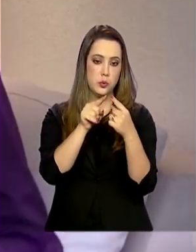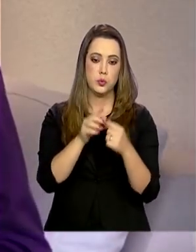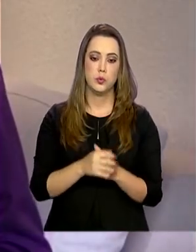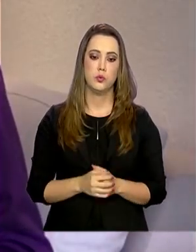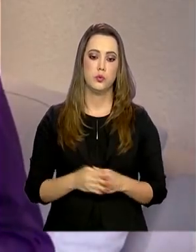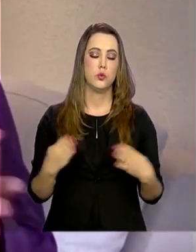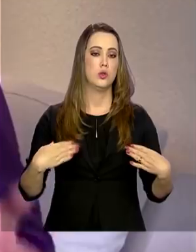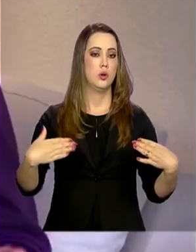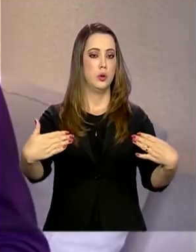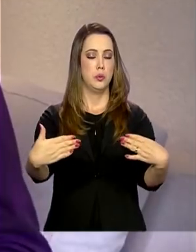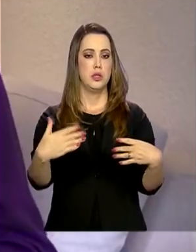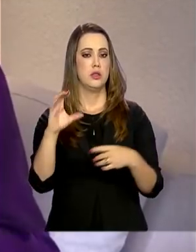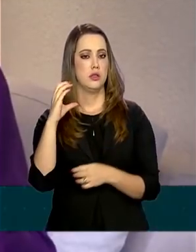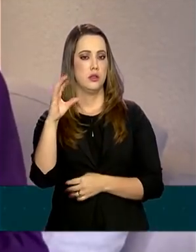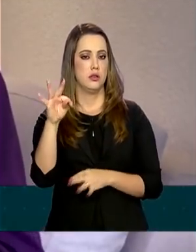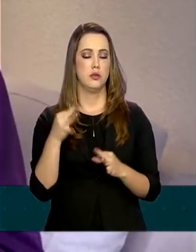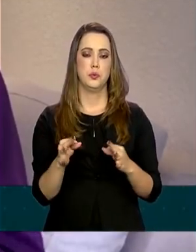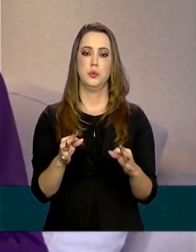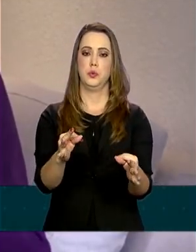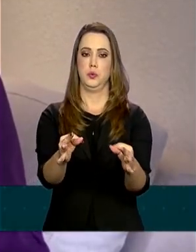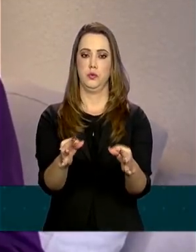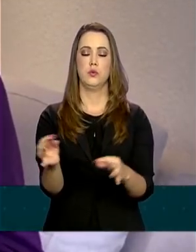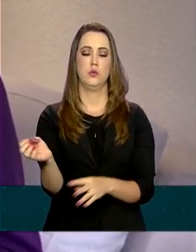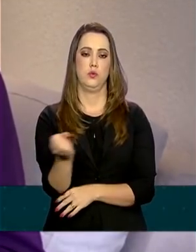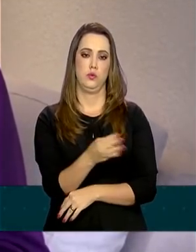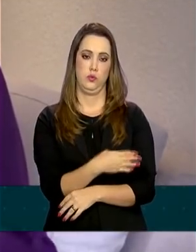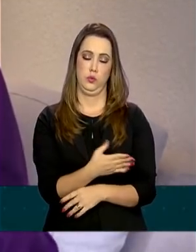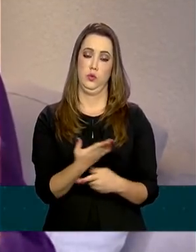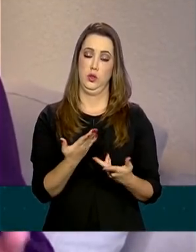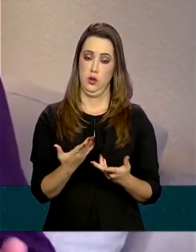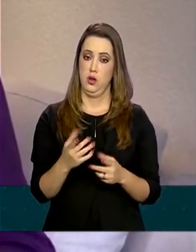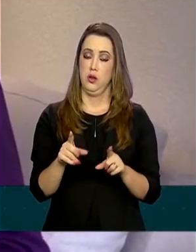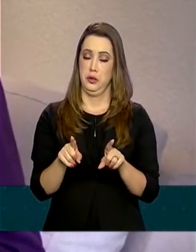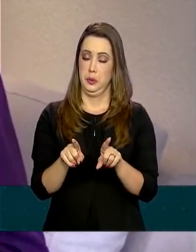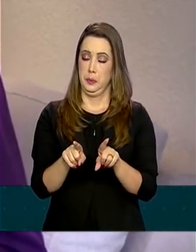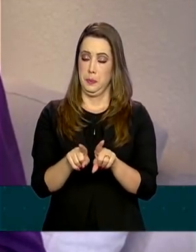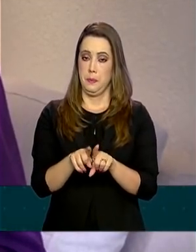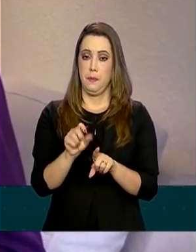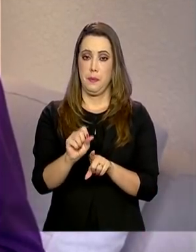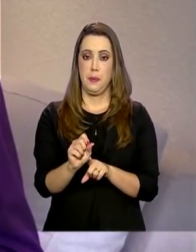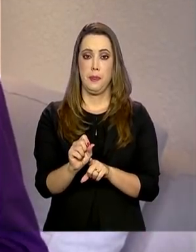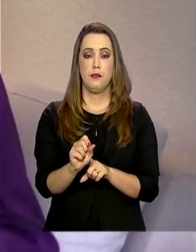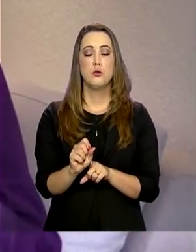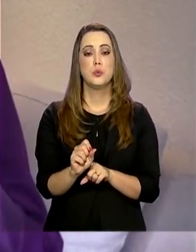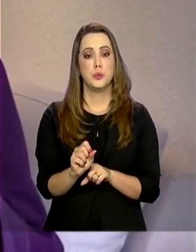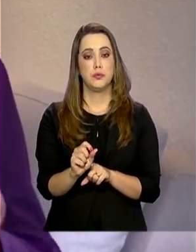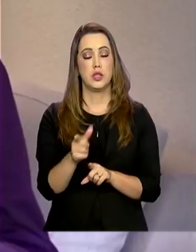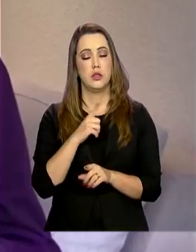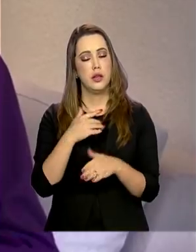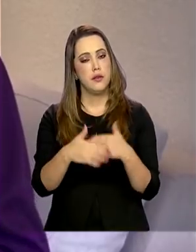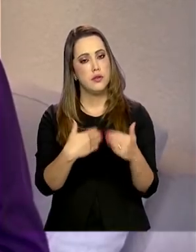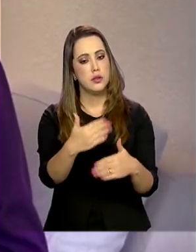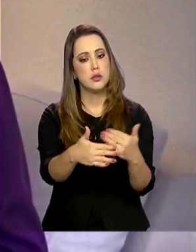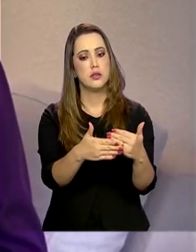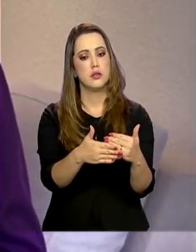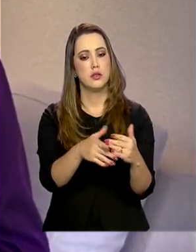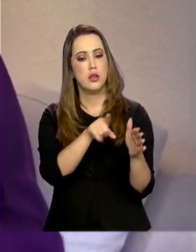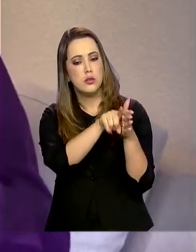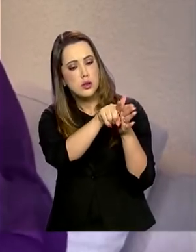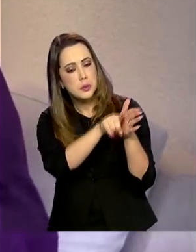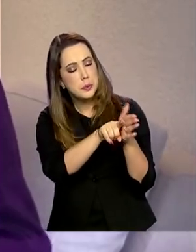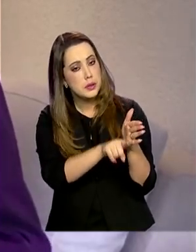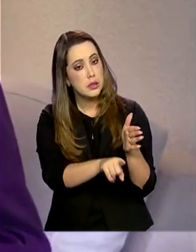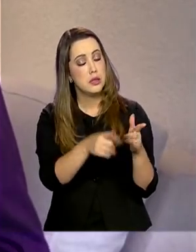o ministério da ciência tecnologia inovações e comunicações por exemplo tem avançado nas